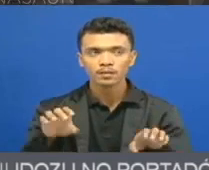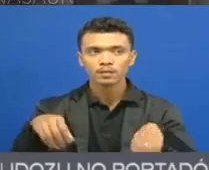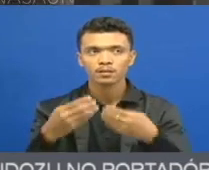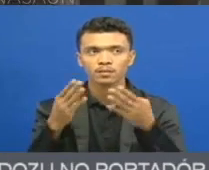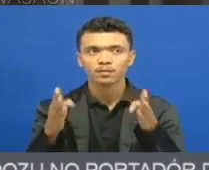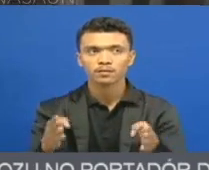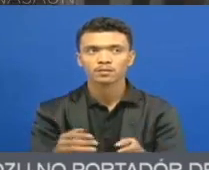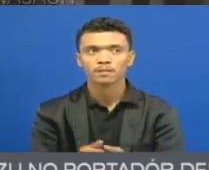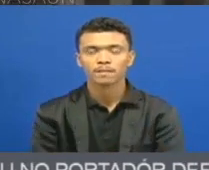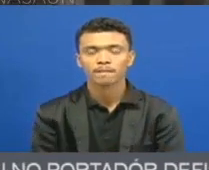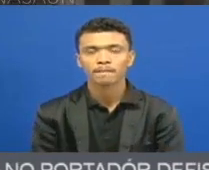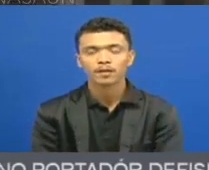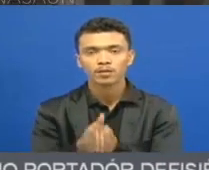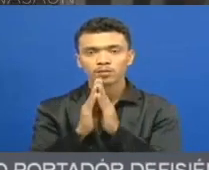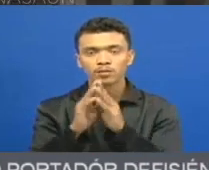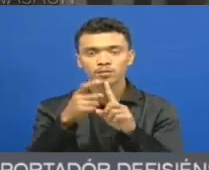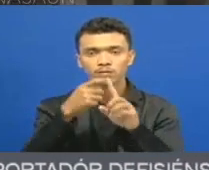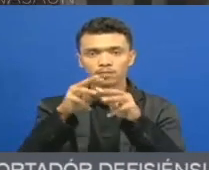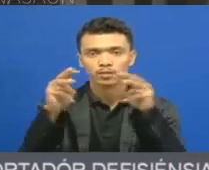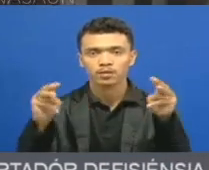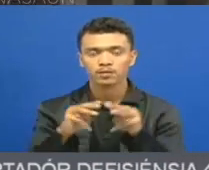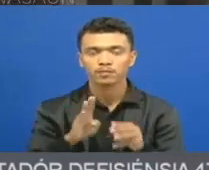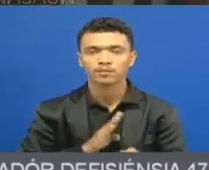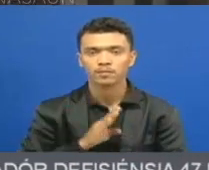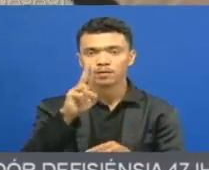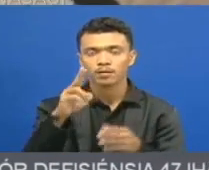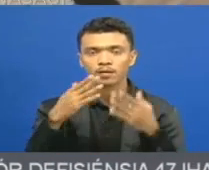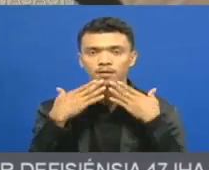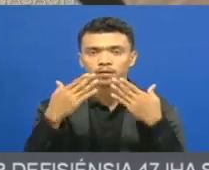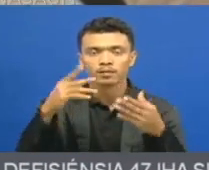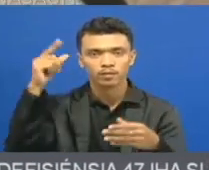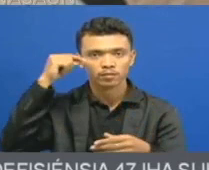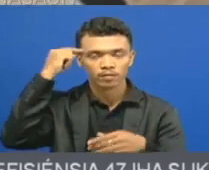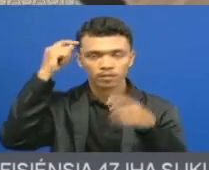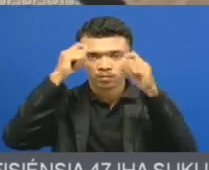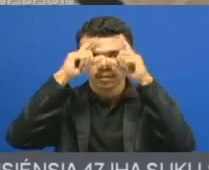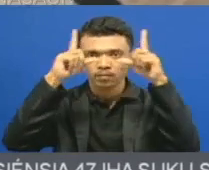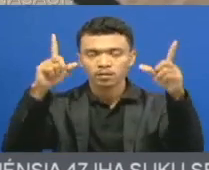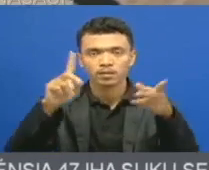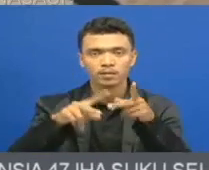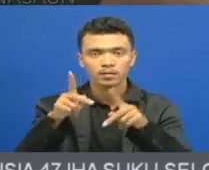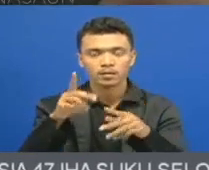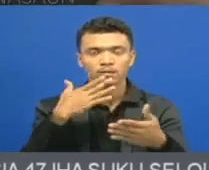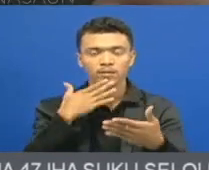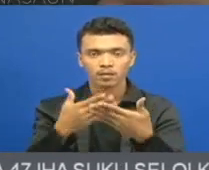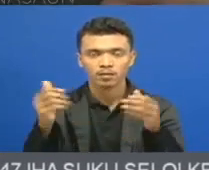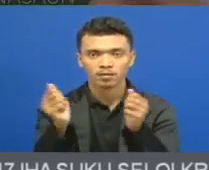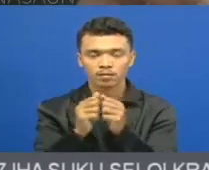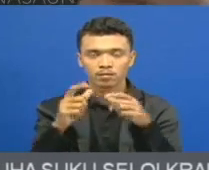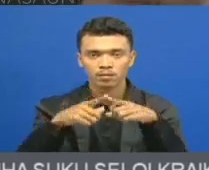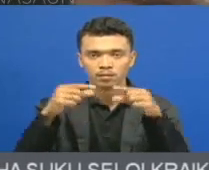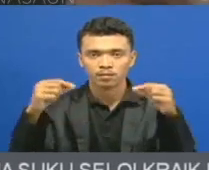Trabalhadora Rosalina da Costa, husi município Baucau, agradece ao governo Timor-Leste e a cooperação dia com o Japão,